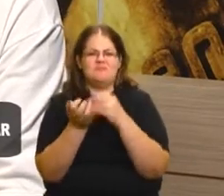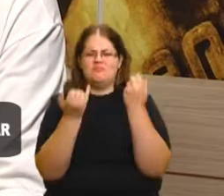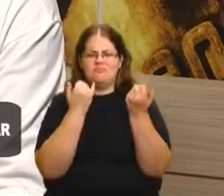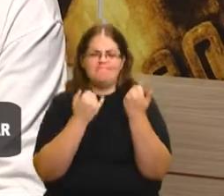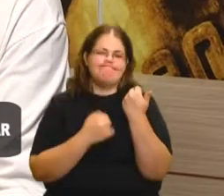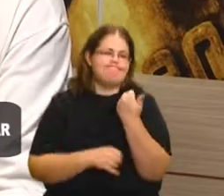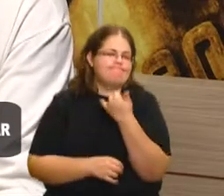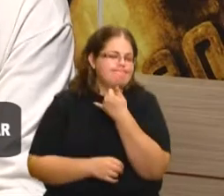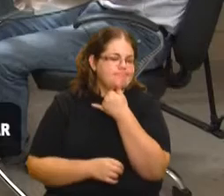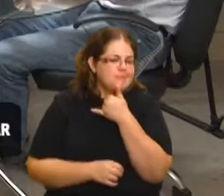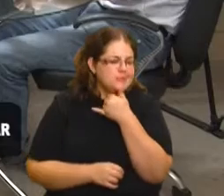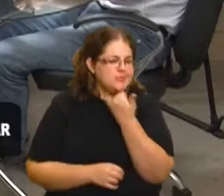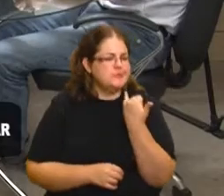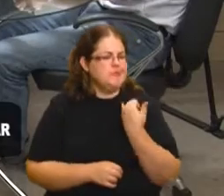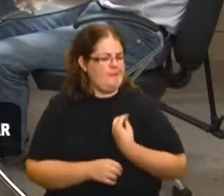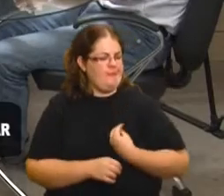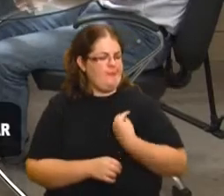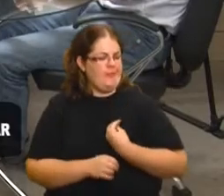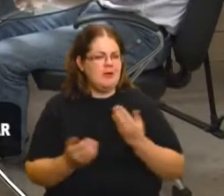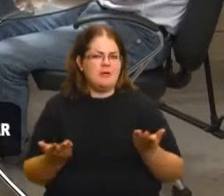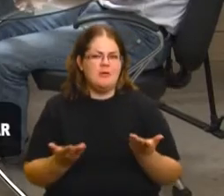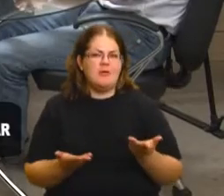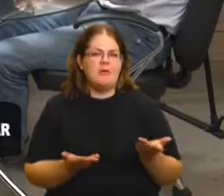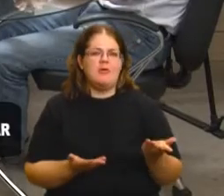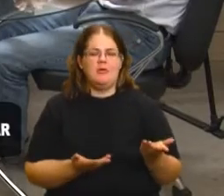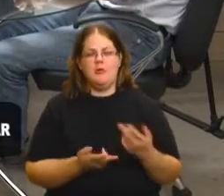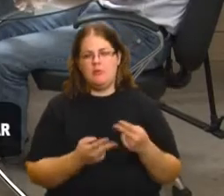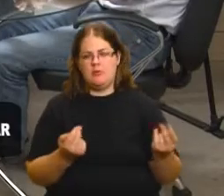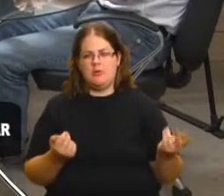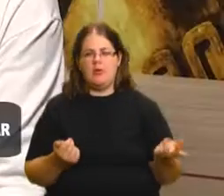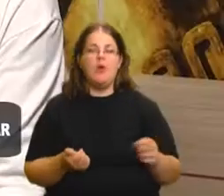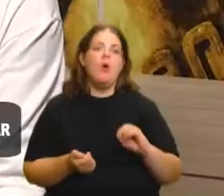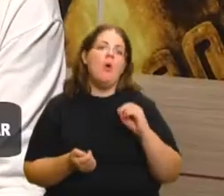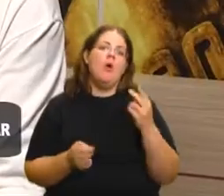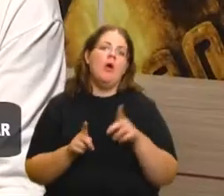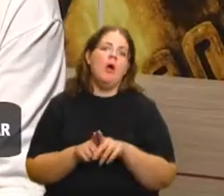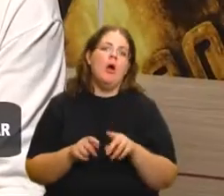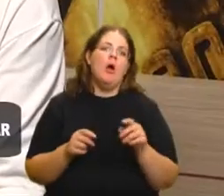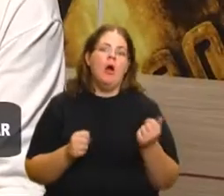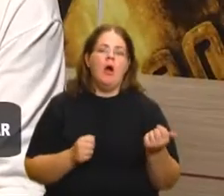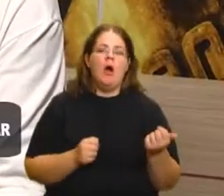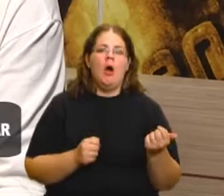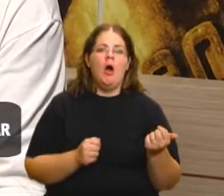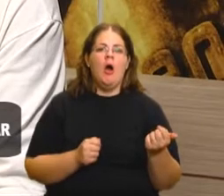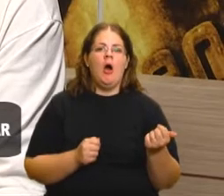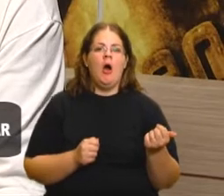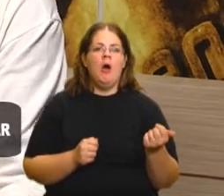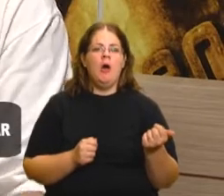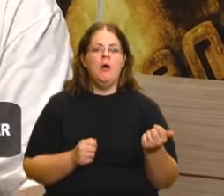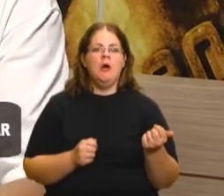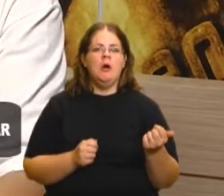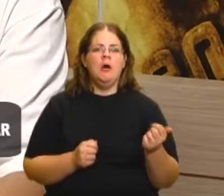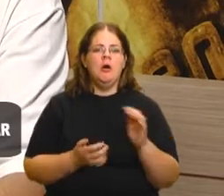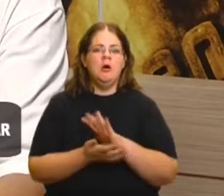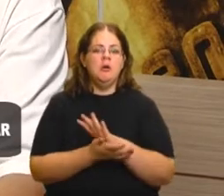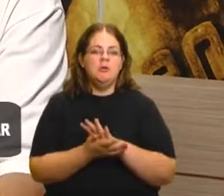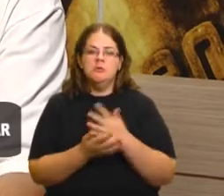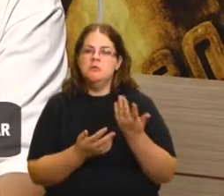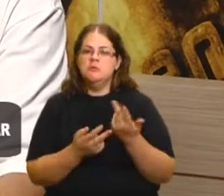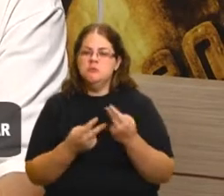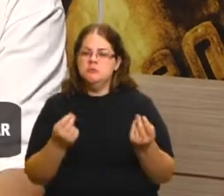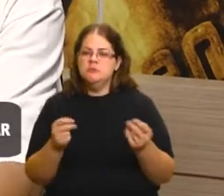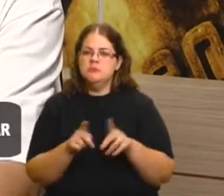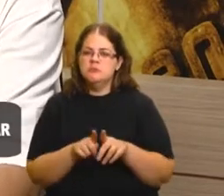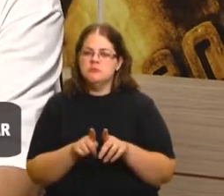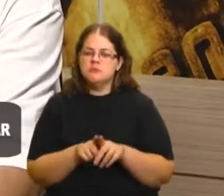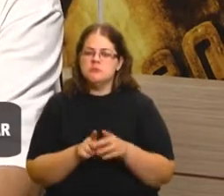estão descontentes com as suas condições de vida atuais, e ao invés de canalizarem esse